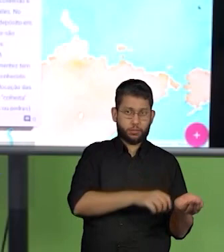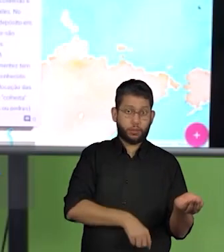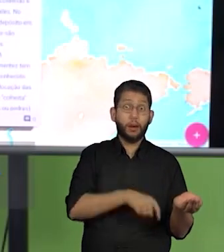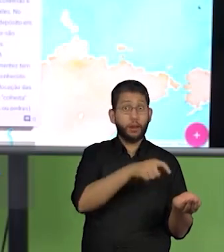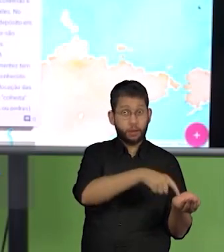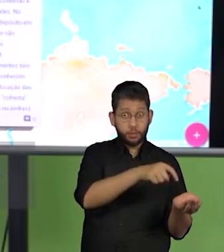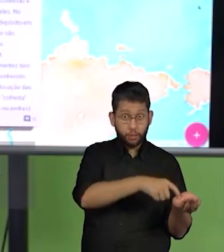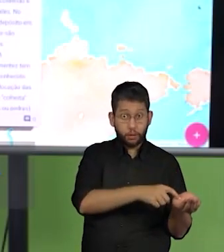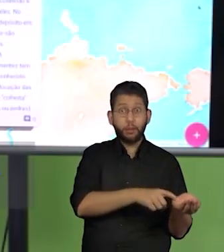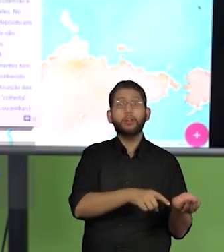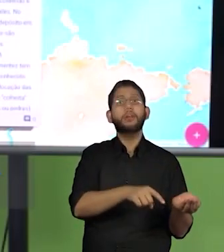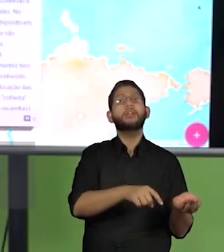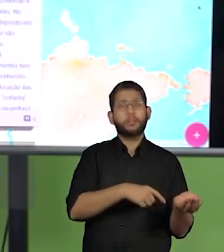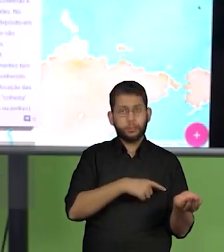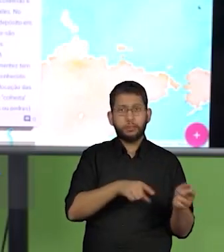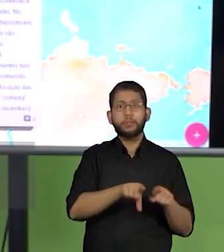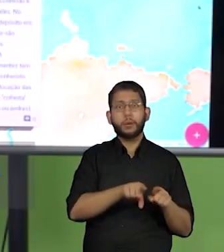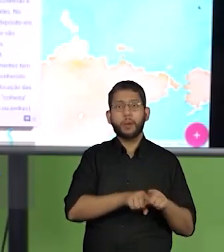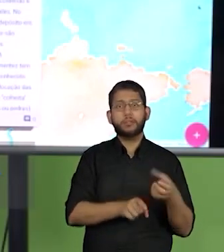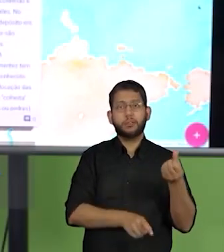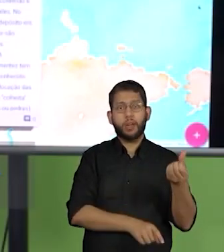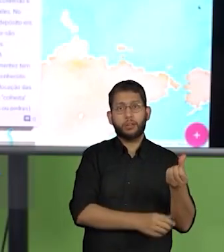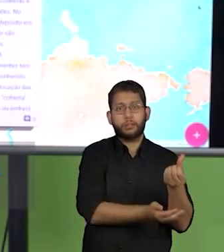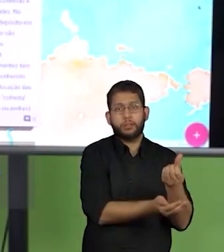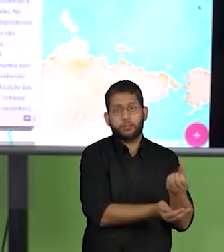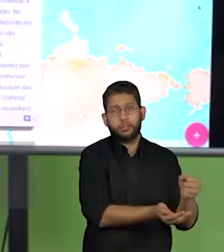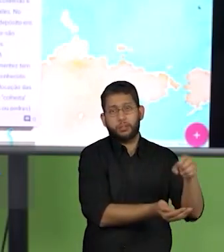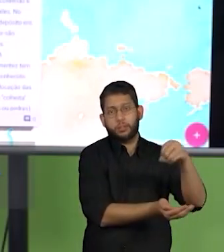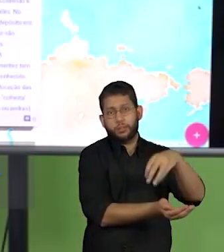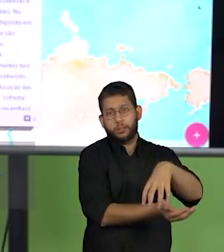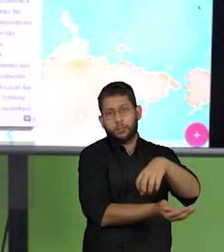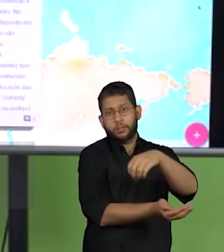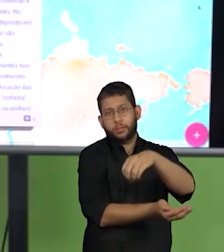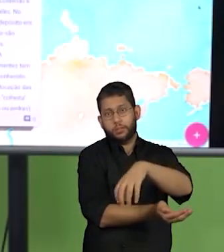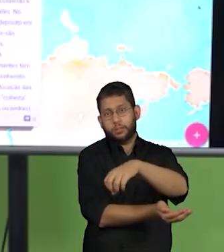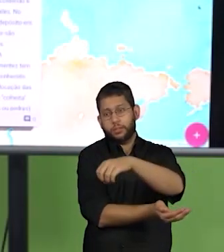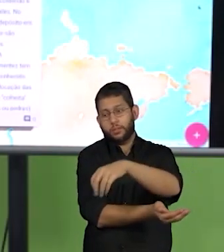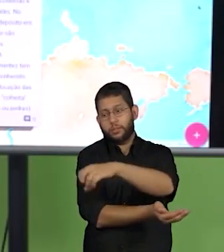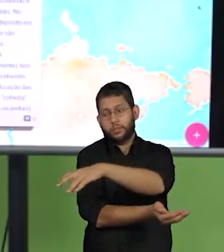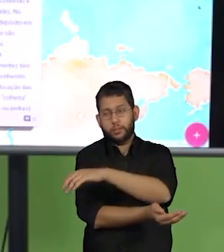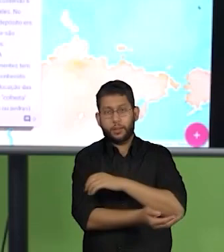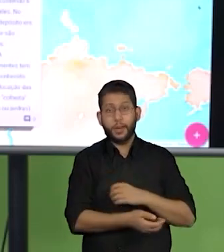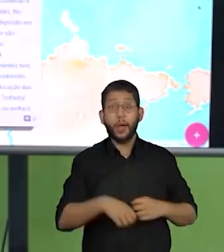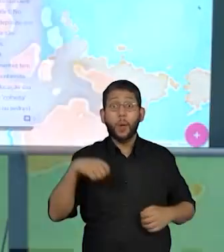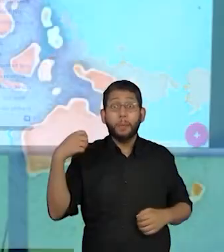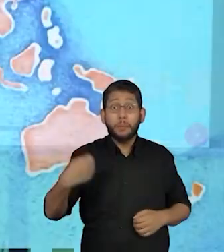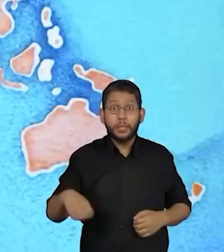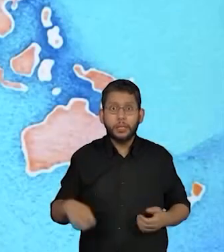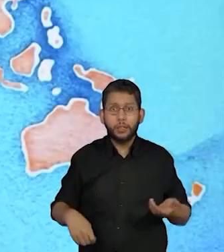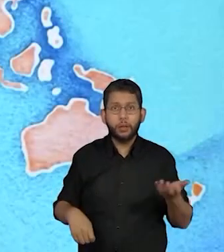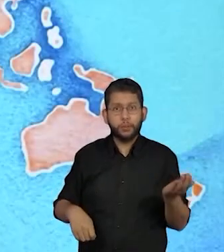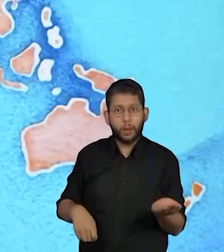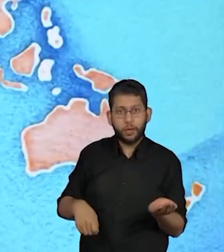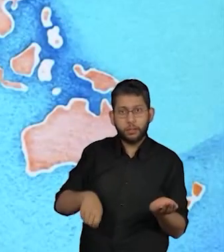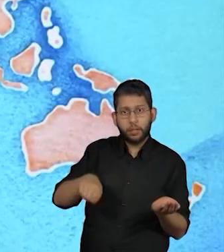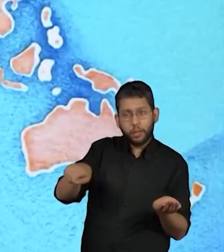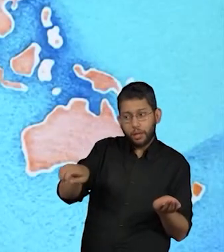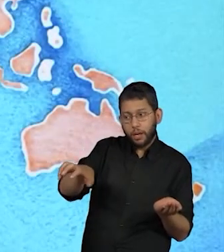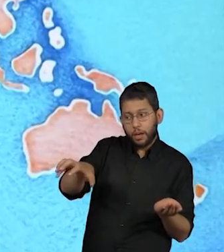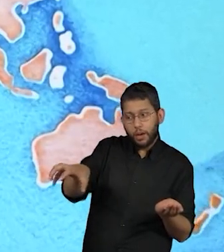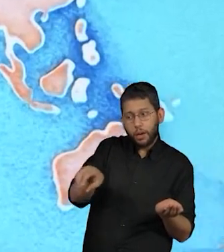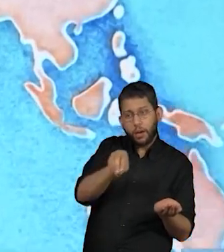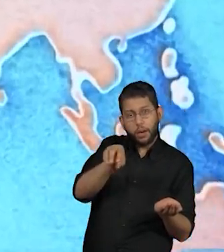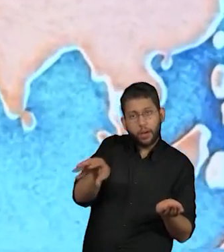conseguir colocar maior número de sementes na cova, né? Por que que eles colocaram tanta importância